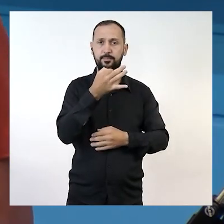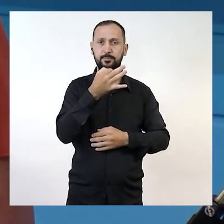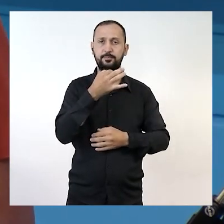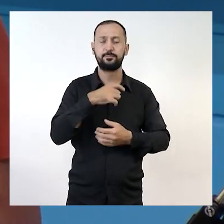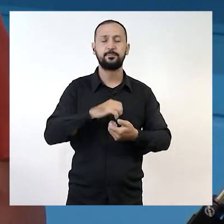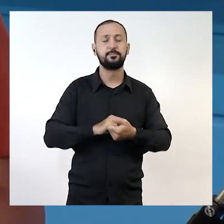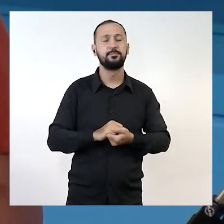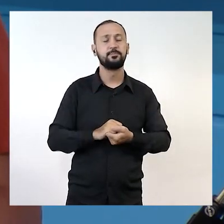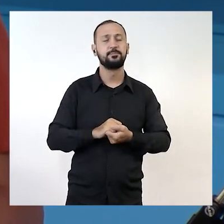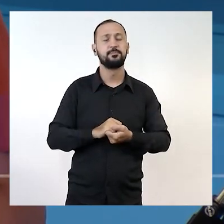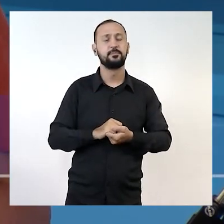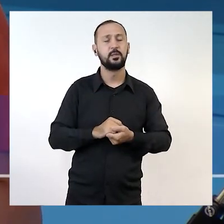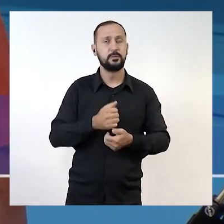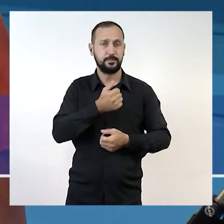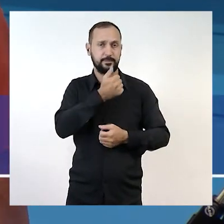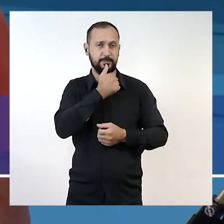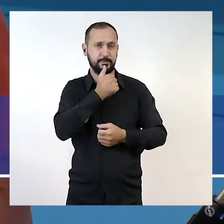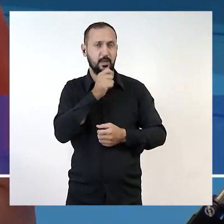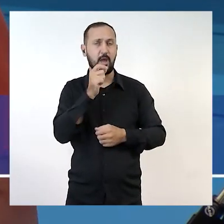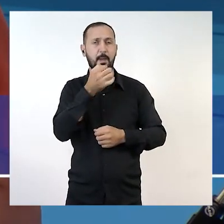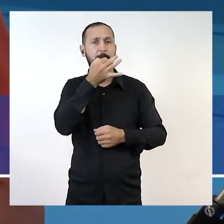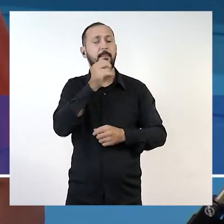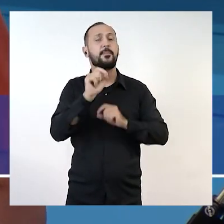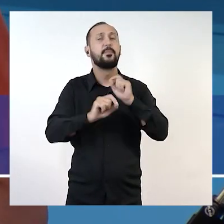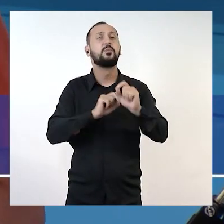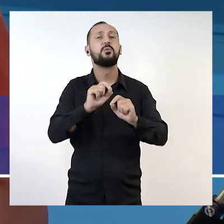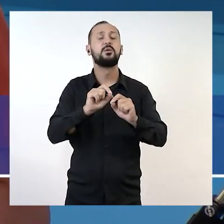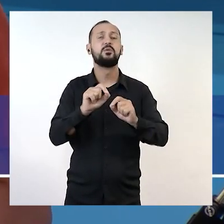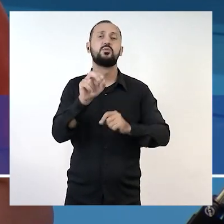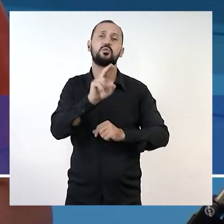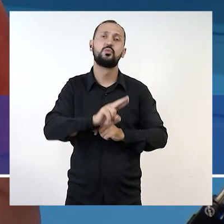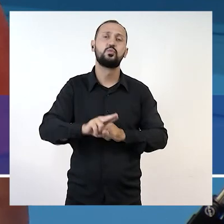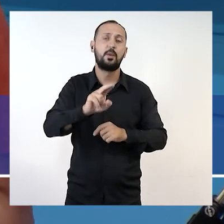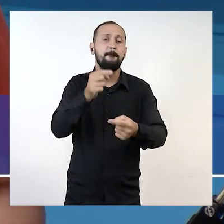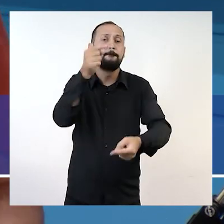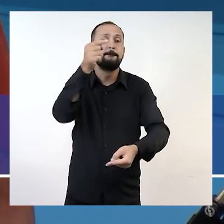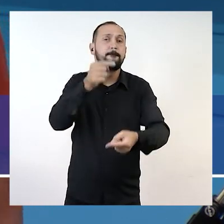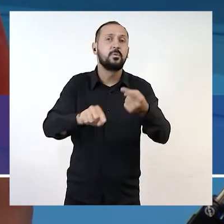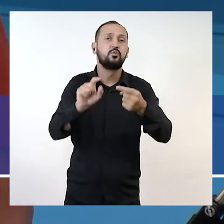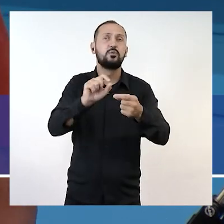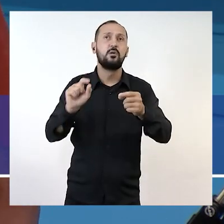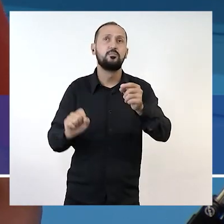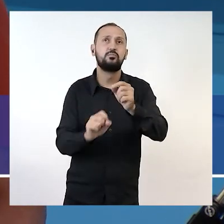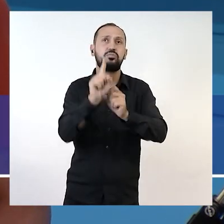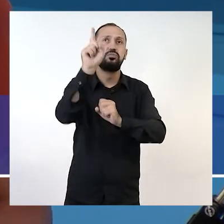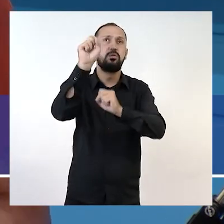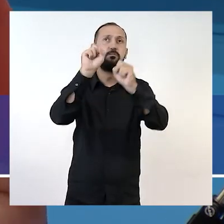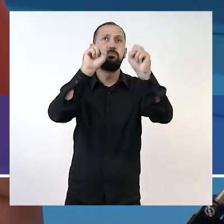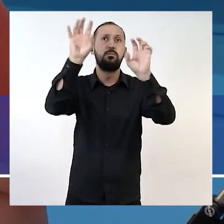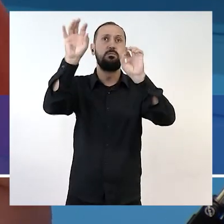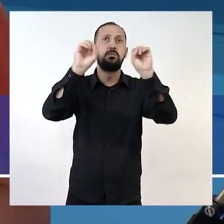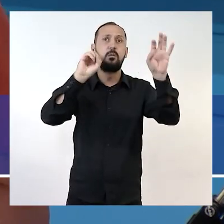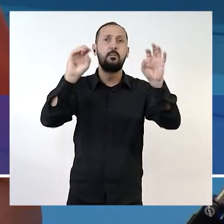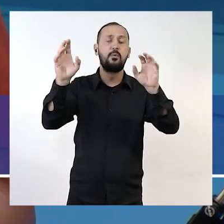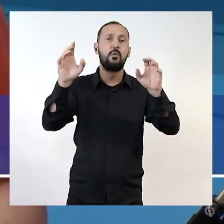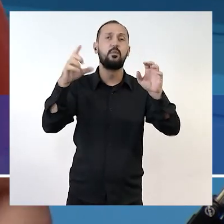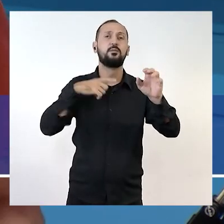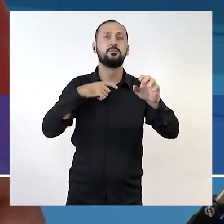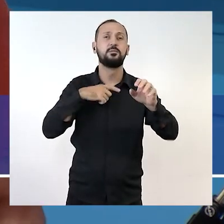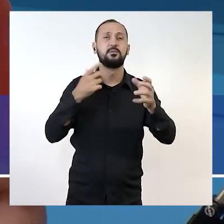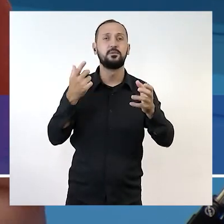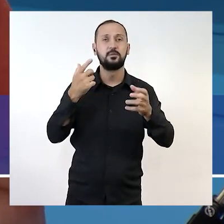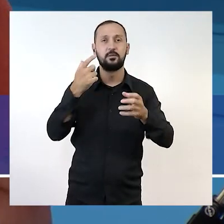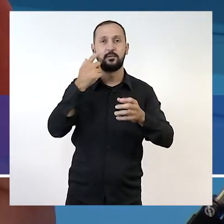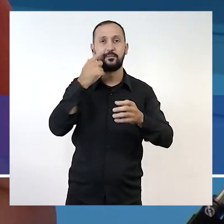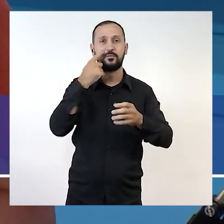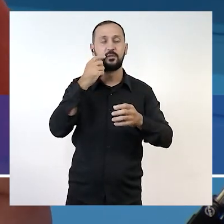Neno Razucchi, do PTB. A proposta proíbe a utilização de fogos de artifício e artefatos